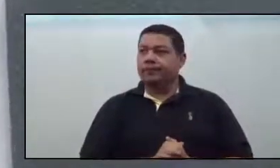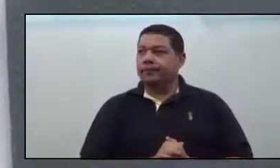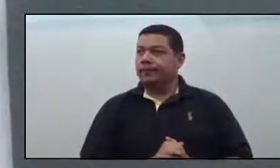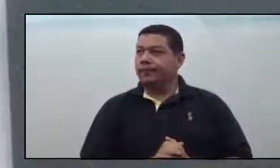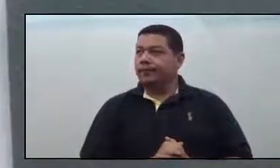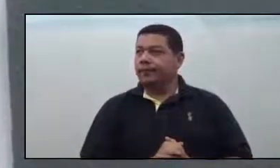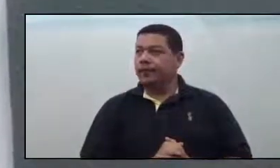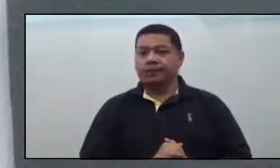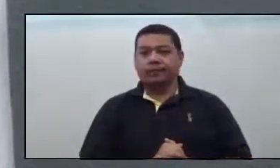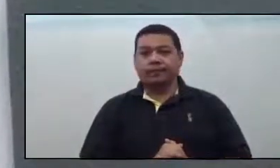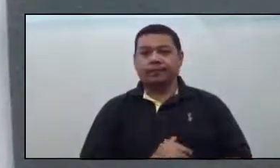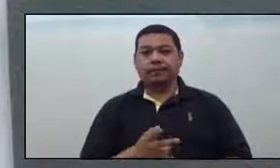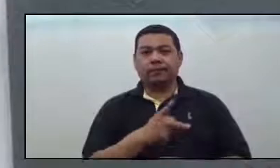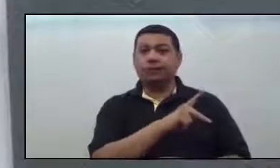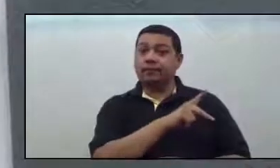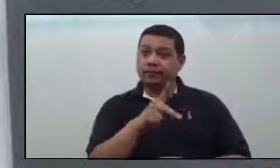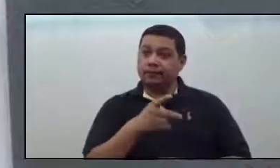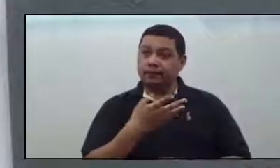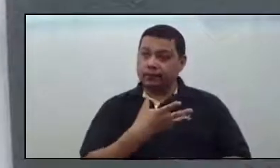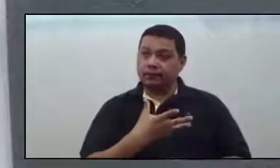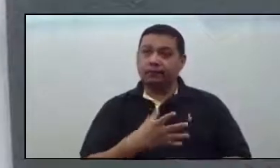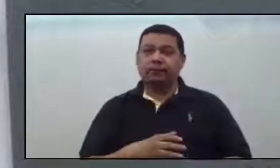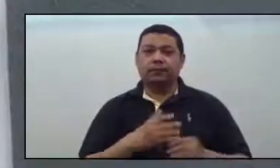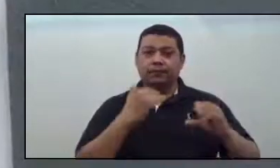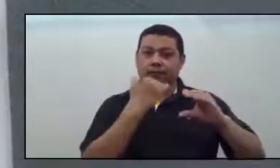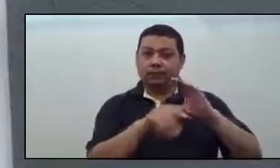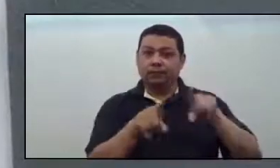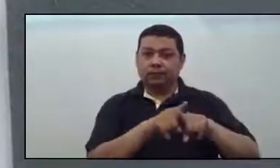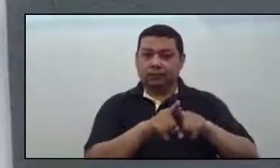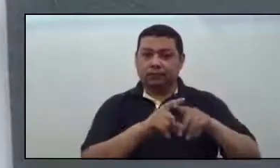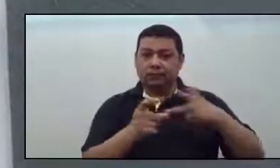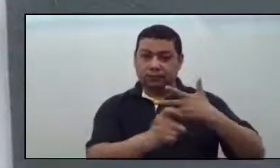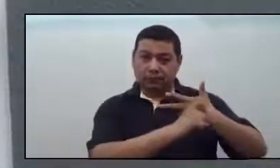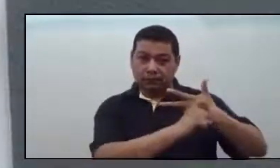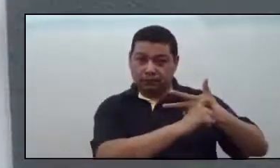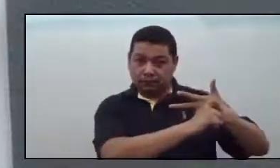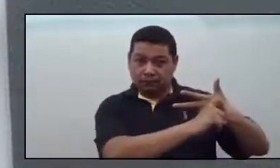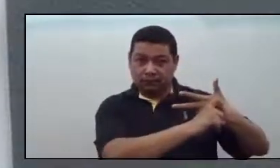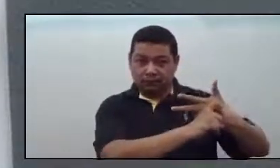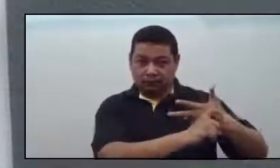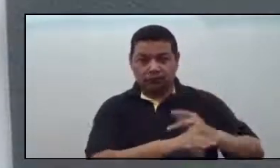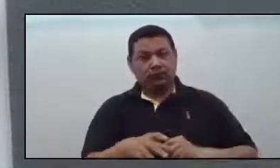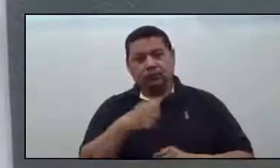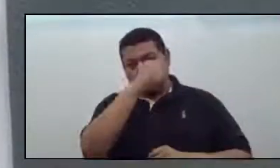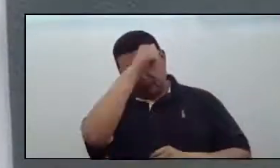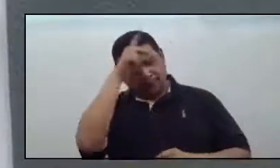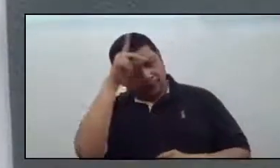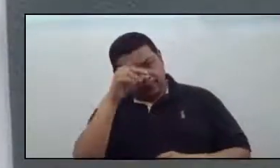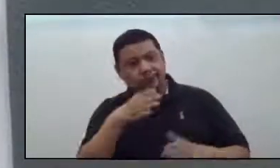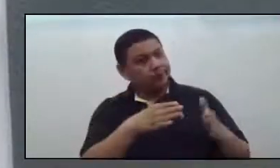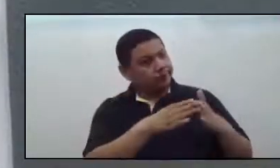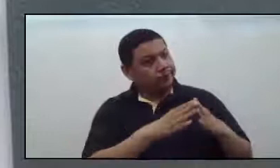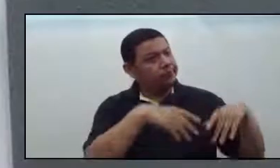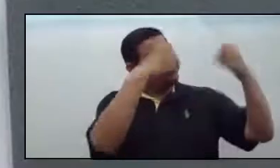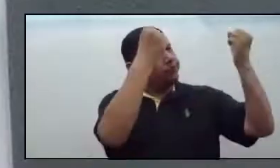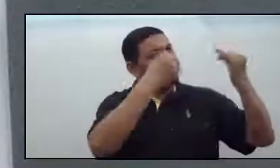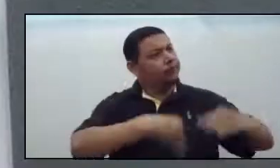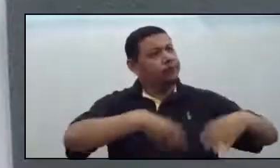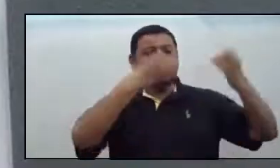presidente, queria que a mesa encaminhasse aí para o Executivo Municipal, para o Prefeito Municipal, pedindo